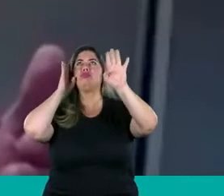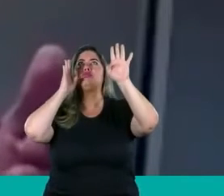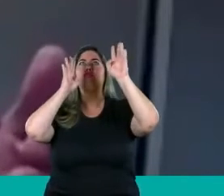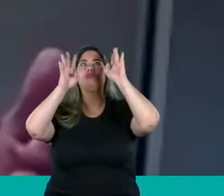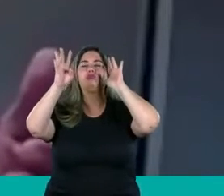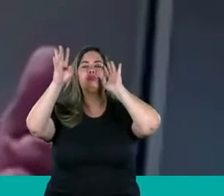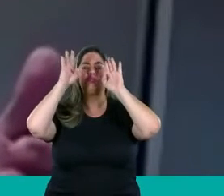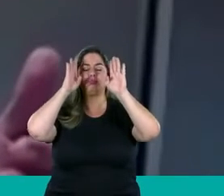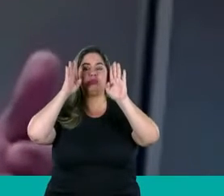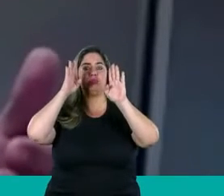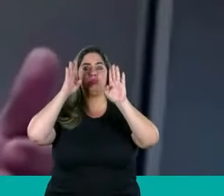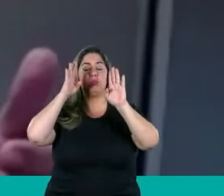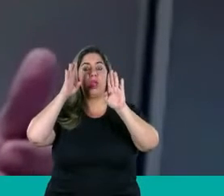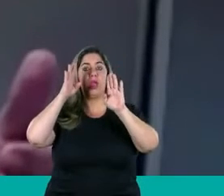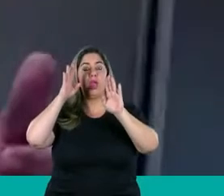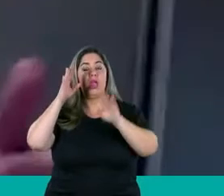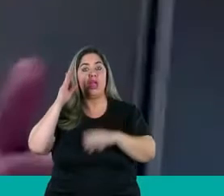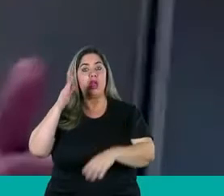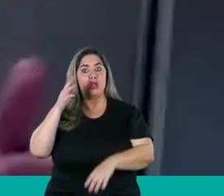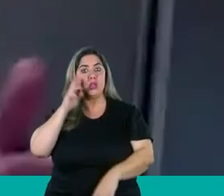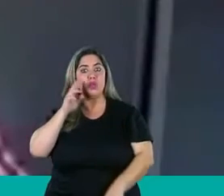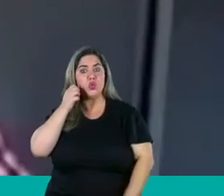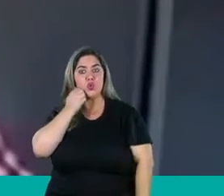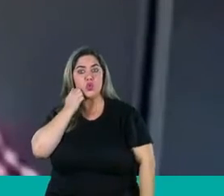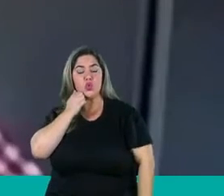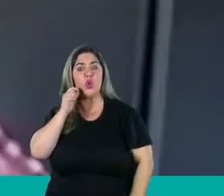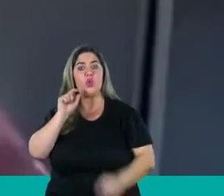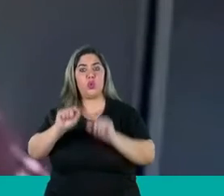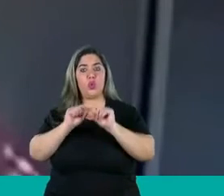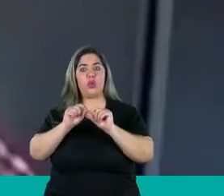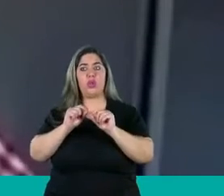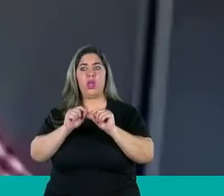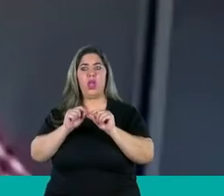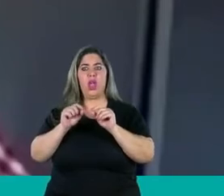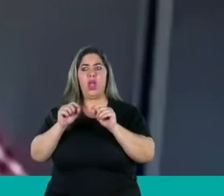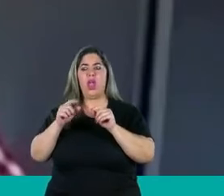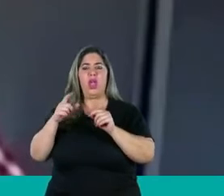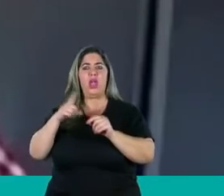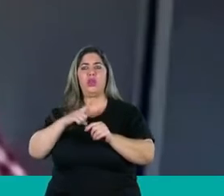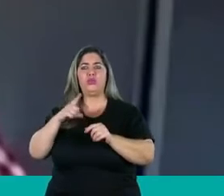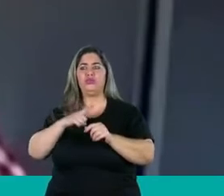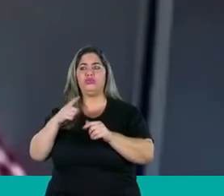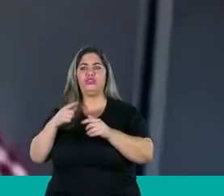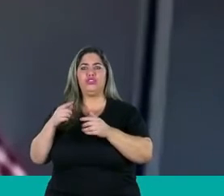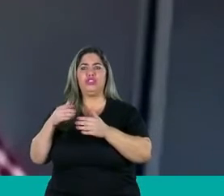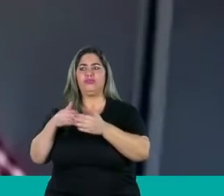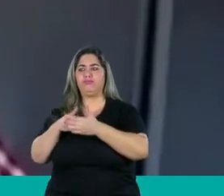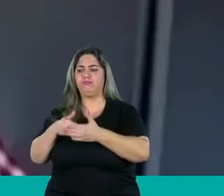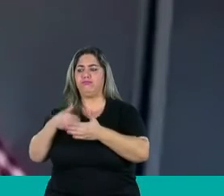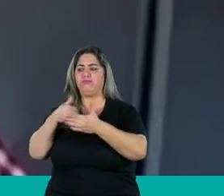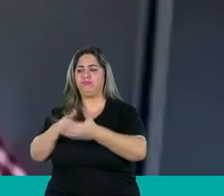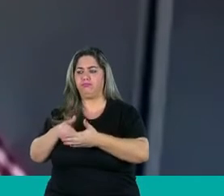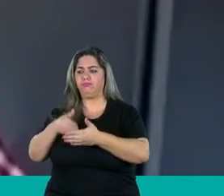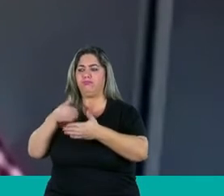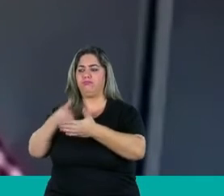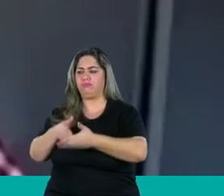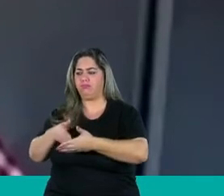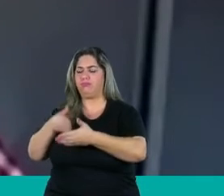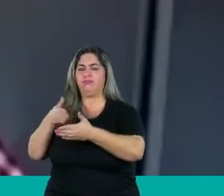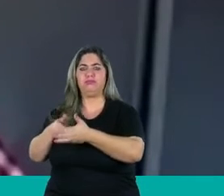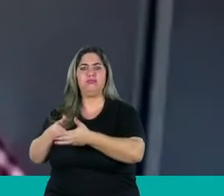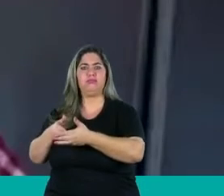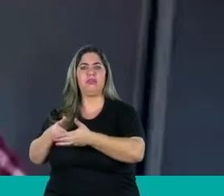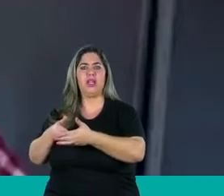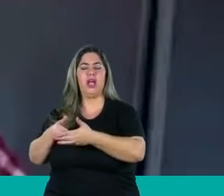impensável. E a história da ciência é exemplo disso. Por vezes, da escuridão total do cosmos, brotam cores de grande intensidade dentro de